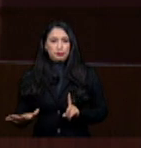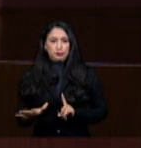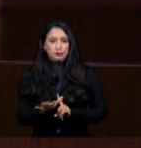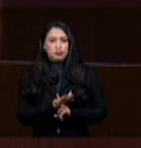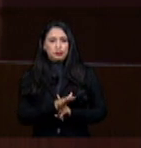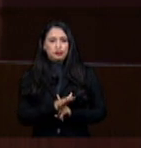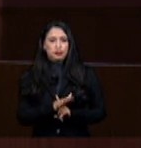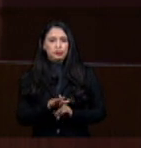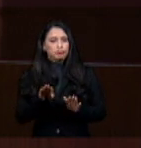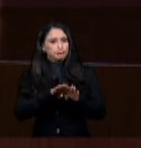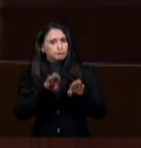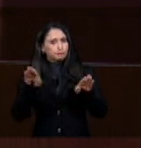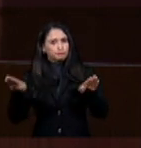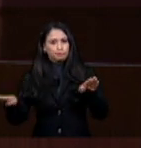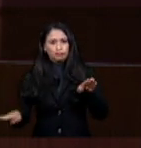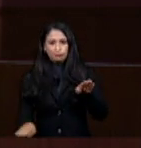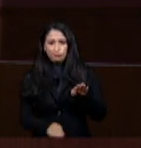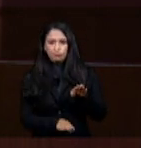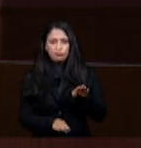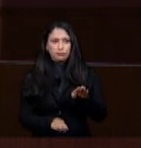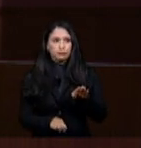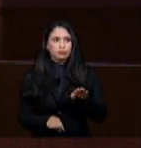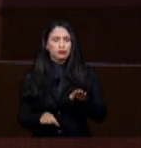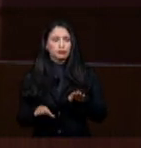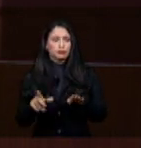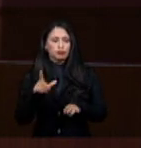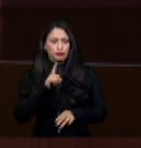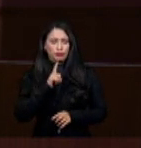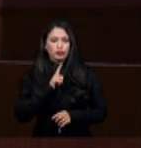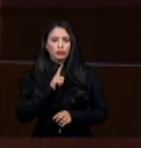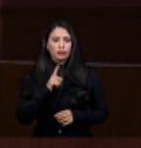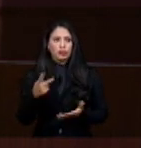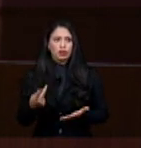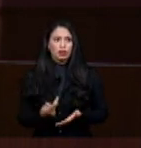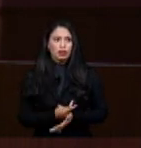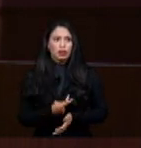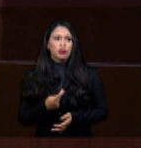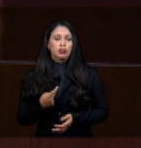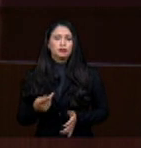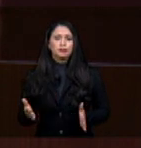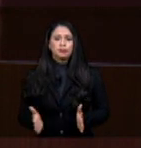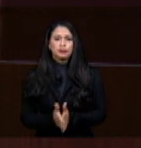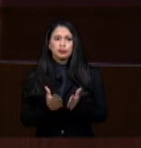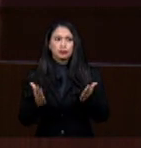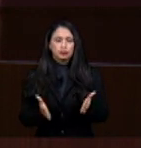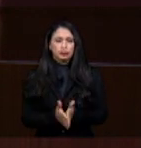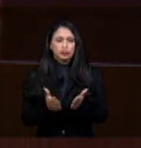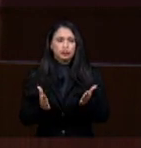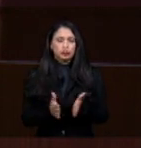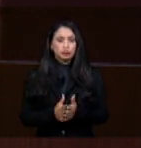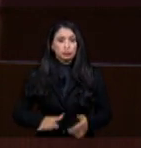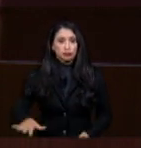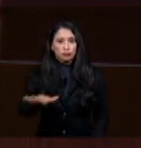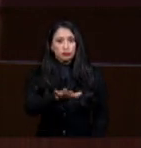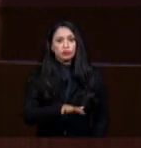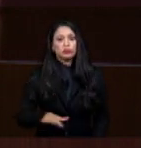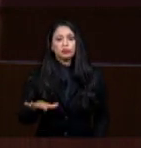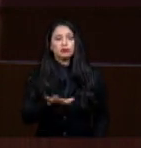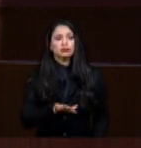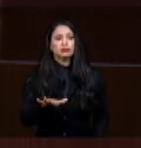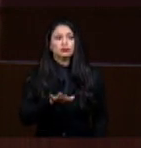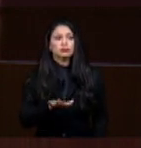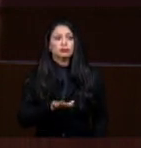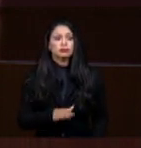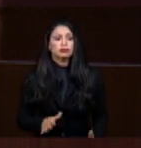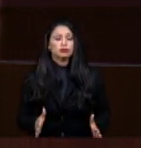afetado por desigualdades dimensões de desigualdade e dimensões de pobreza de modo geral nós falamos